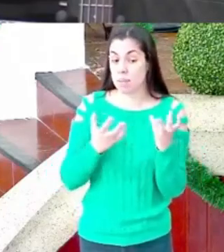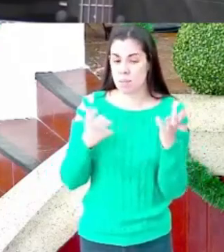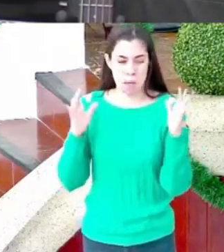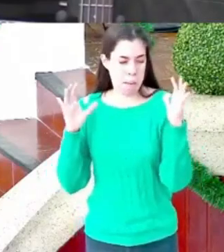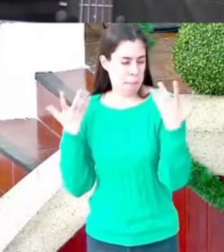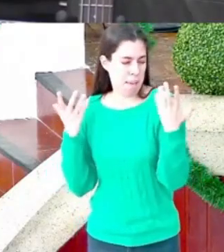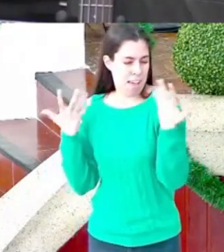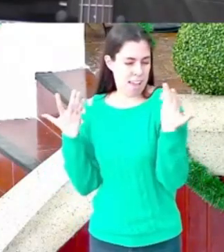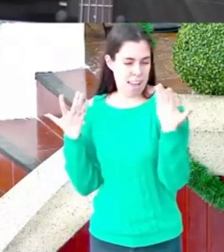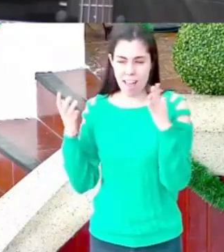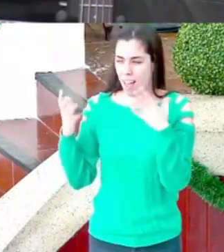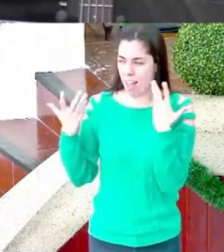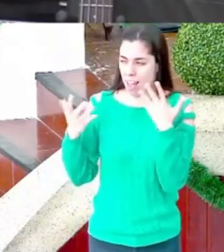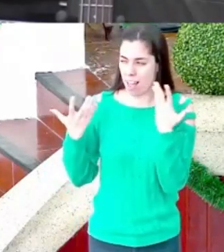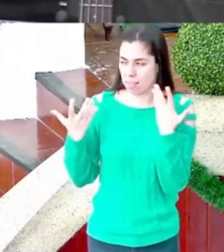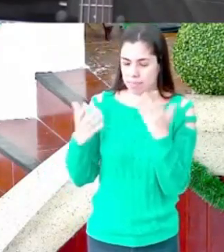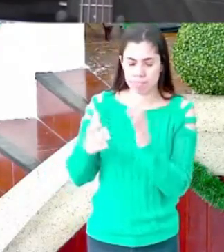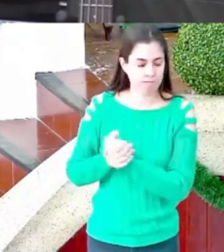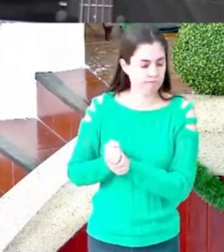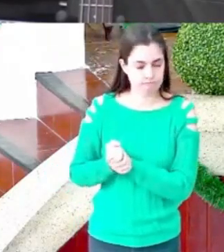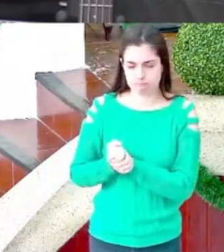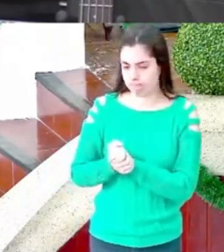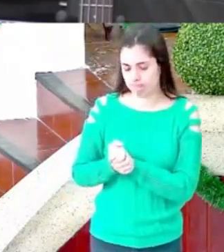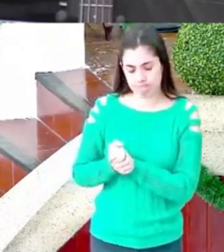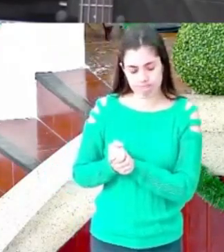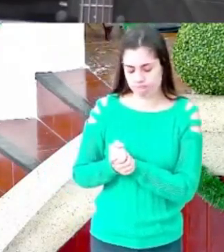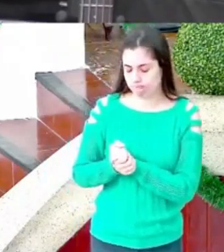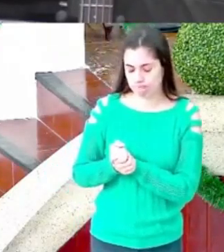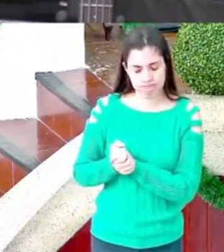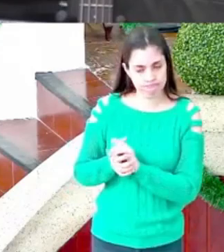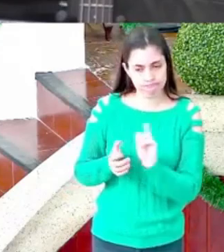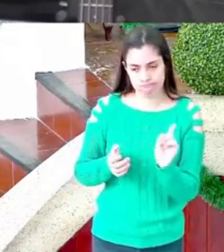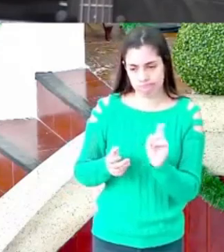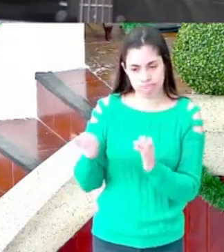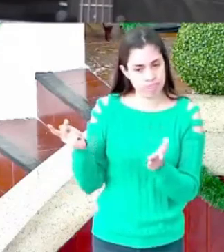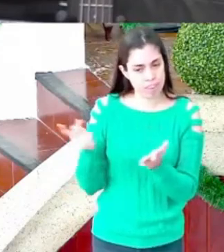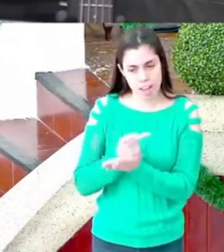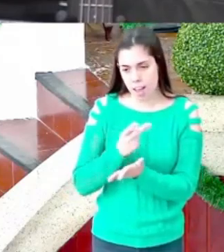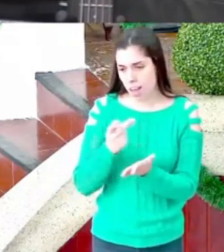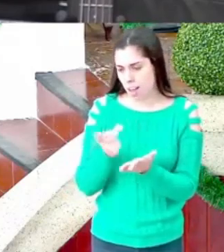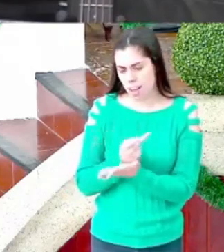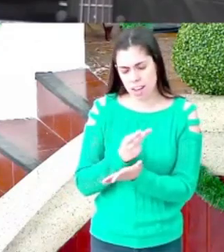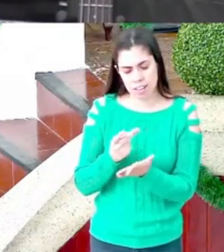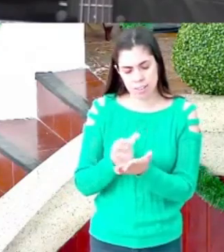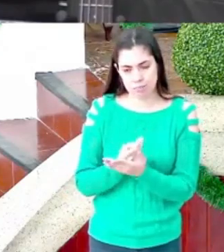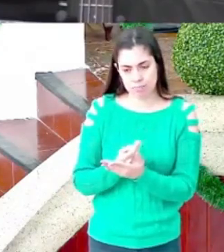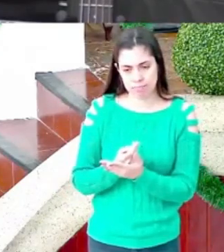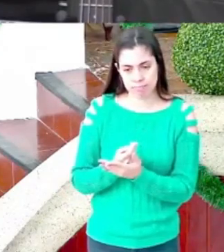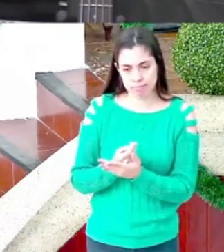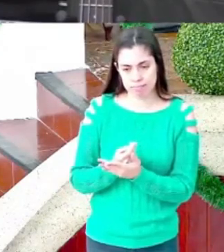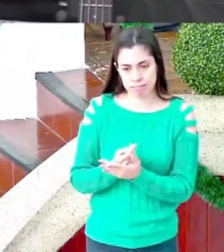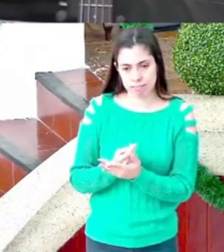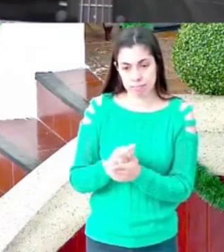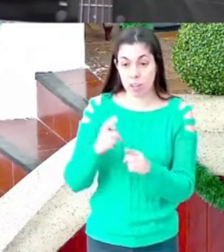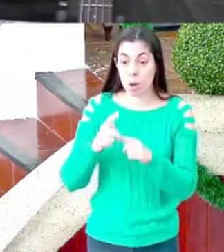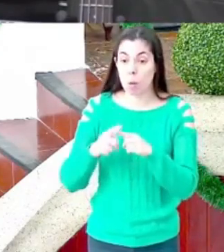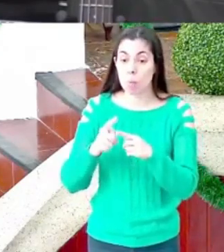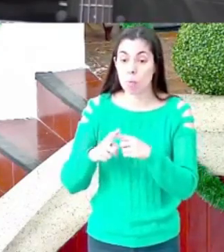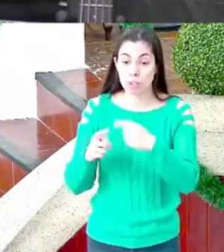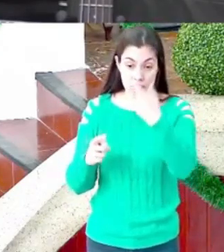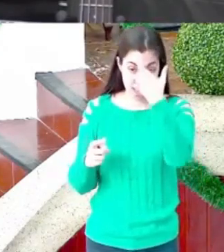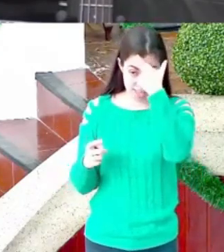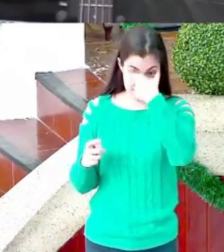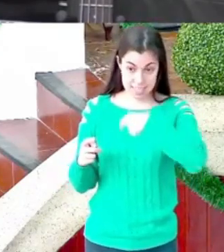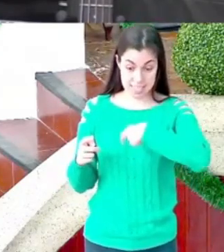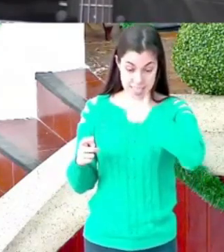a confundir as coisas e transferir a nossa identidade para a nossa realização ministerial.